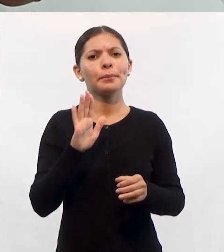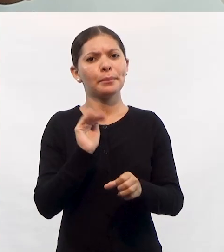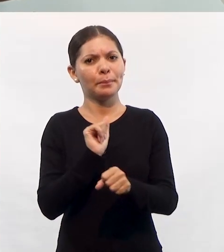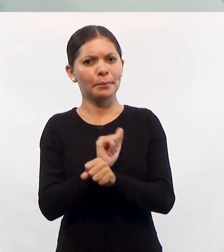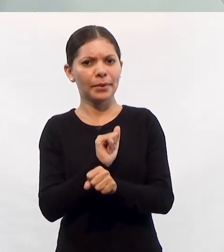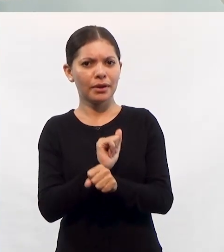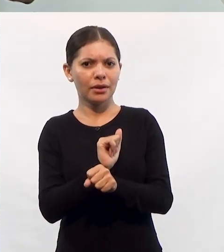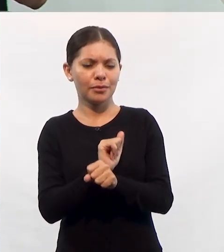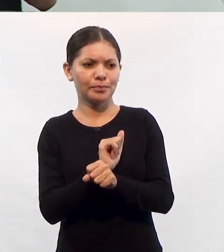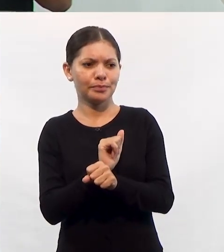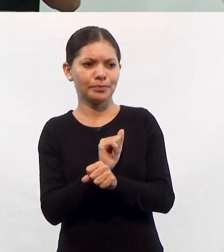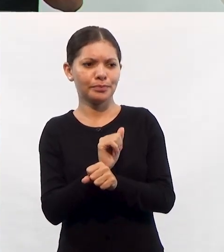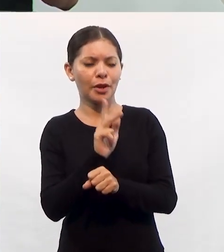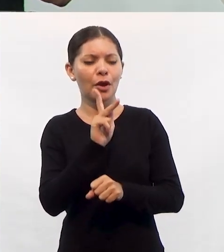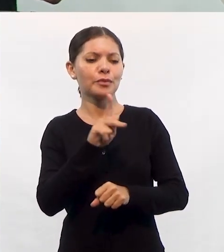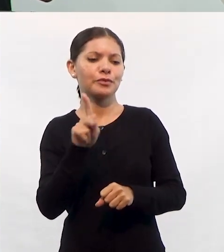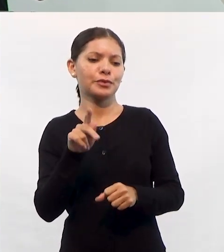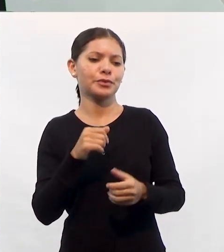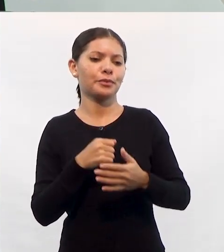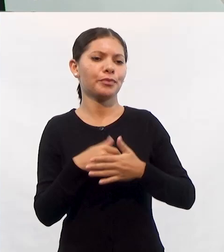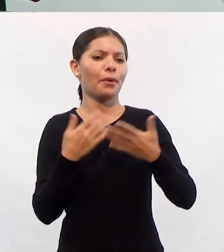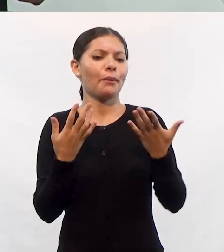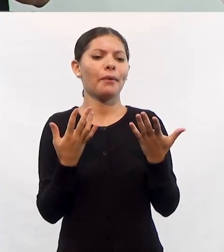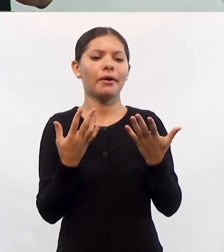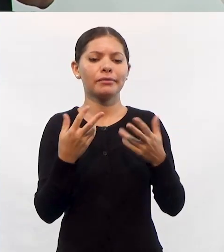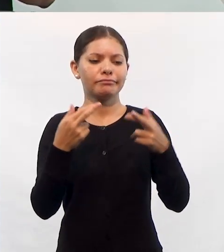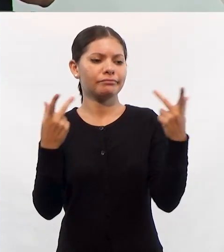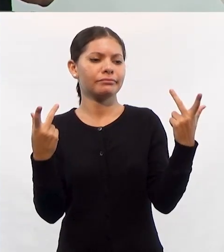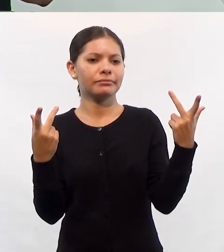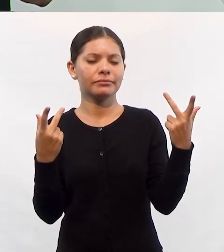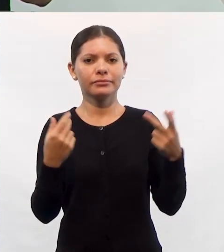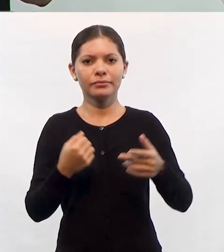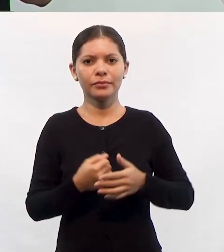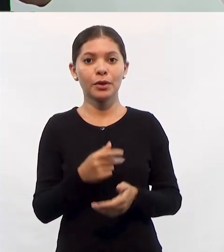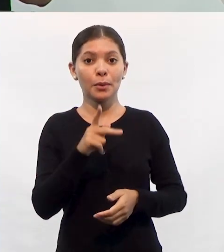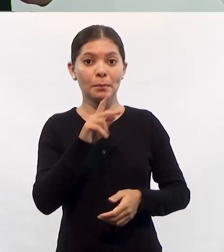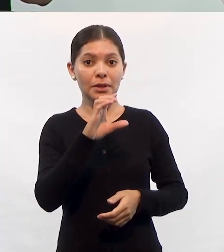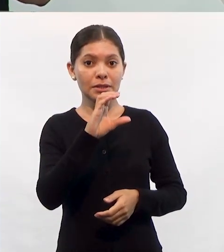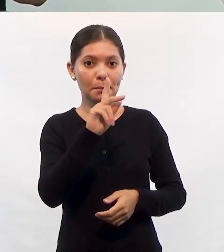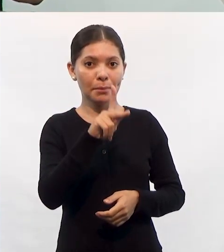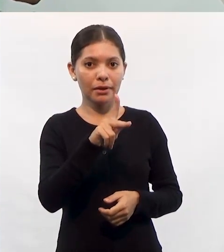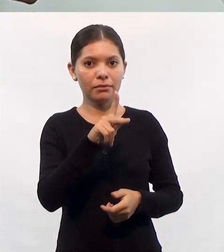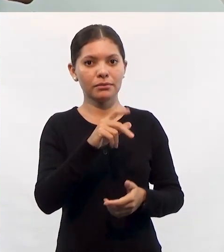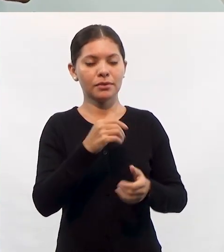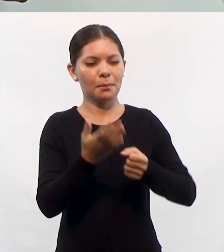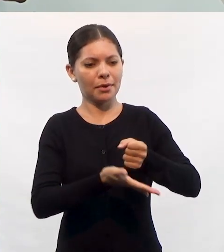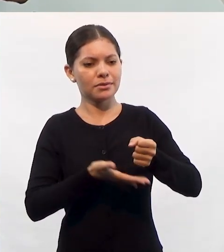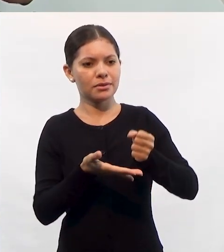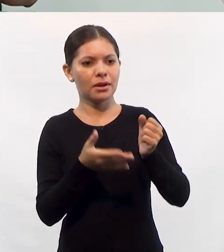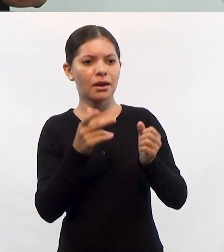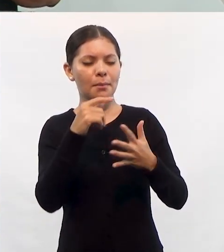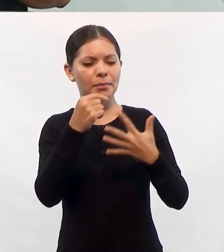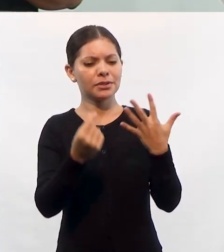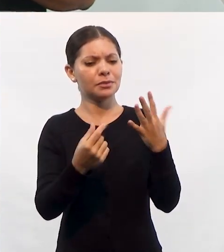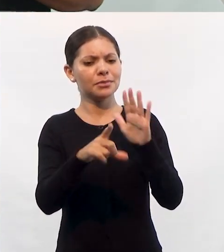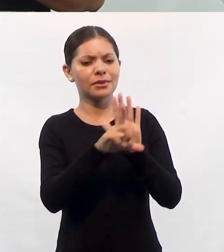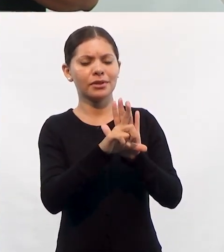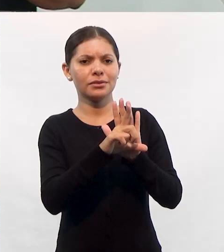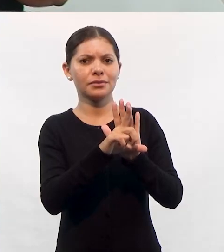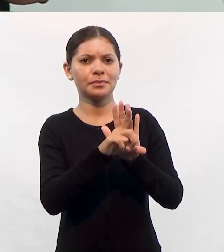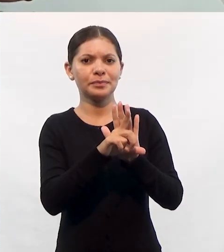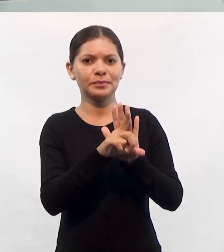aí professor Mas qual a diferença do PCP se basear em princípios em